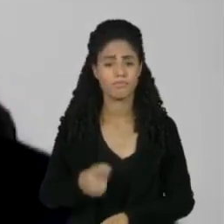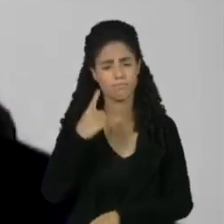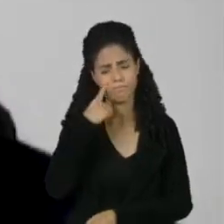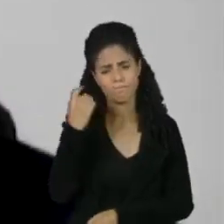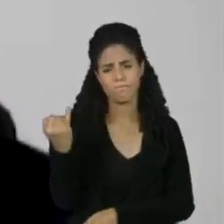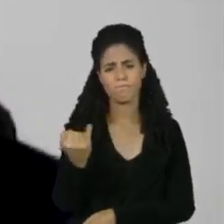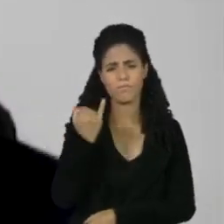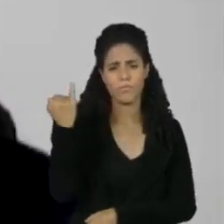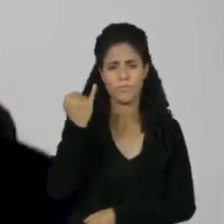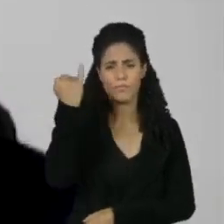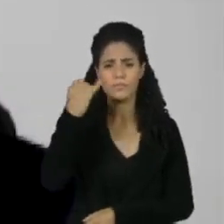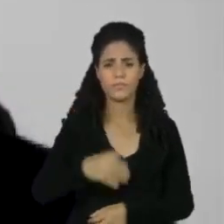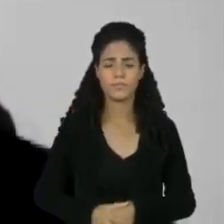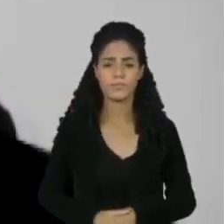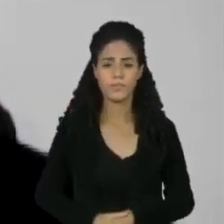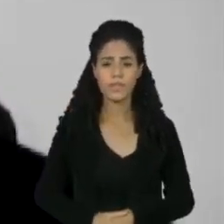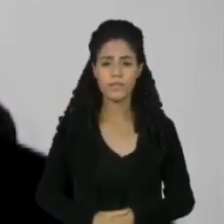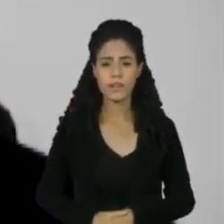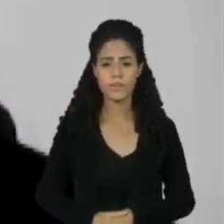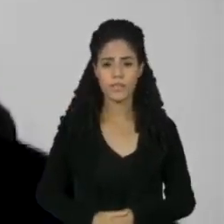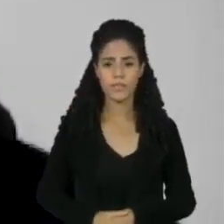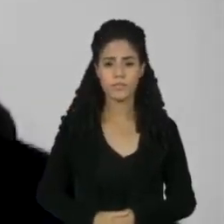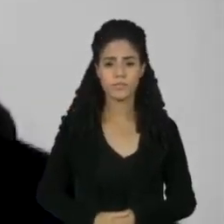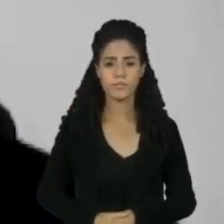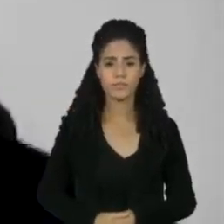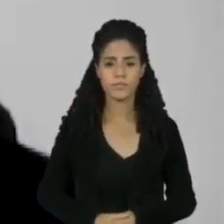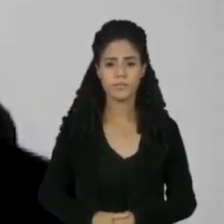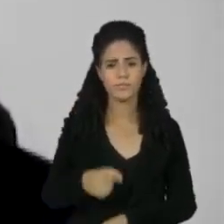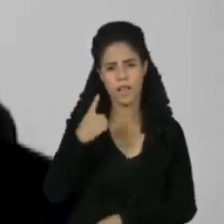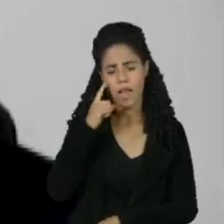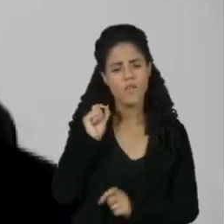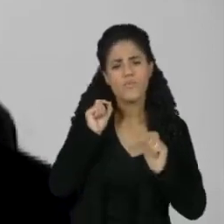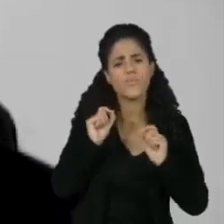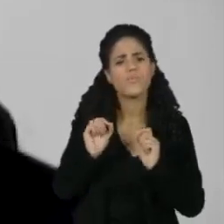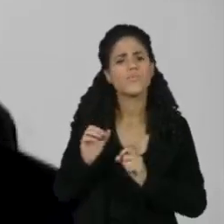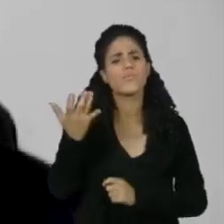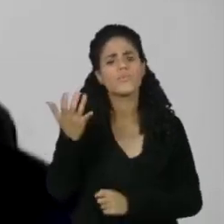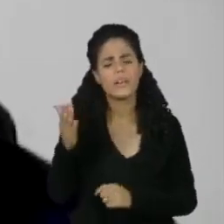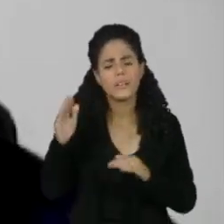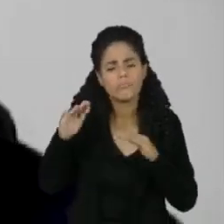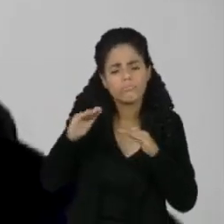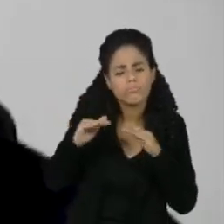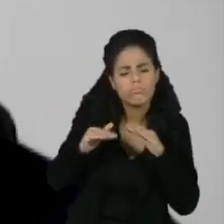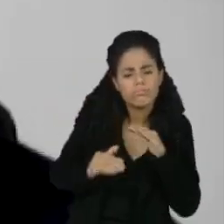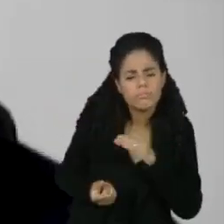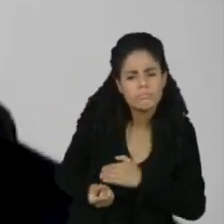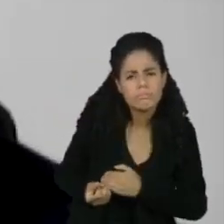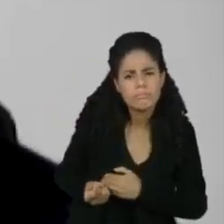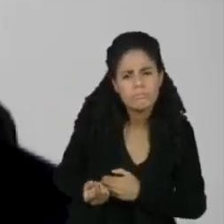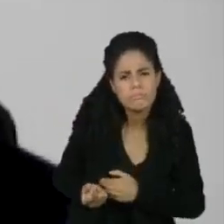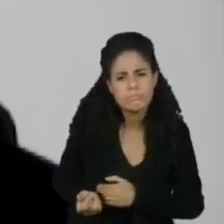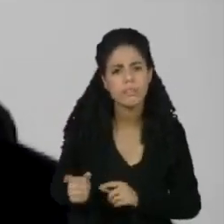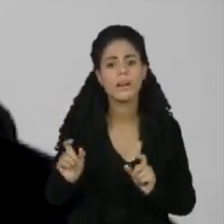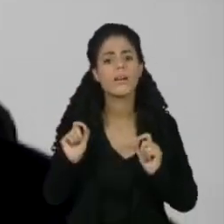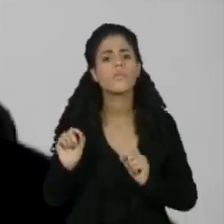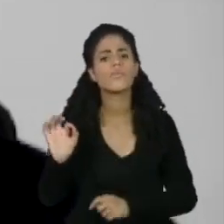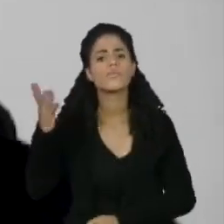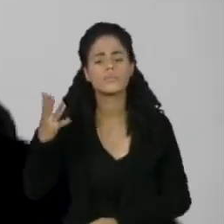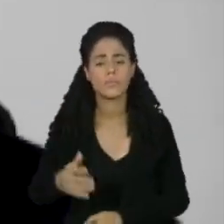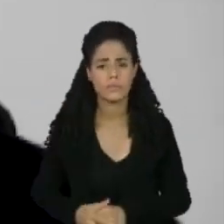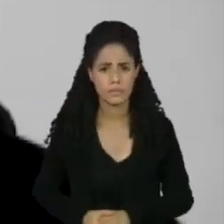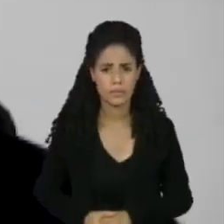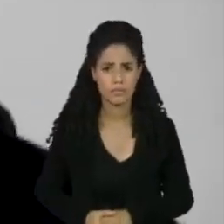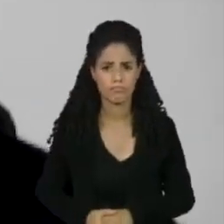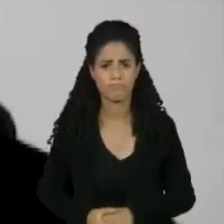importante no custo de vida, isso evidentemente reduz muito significativamente